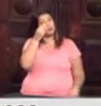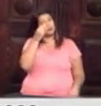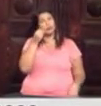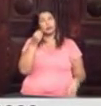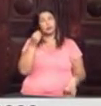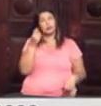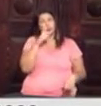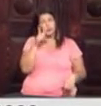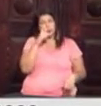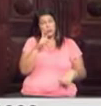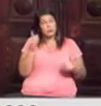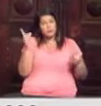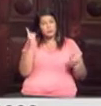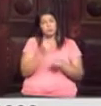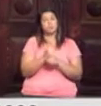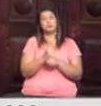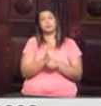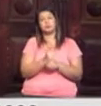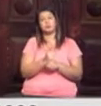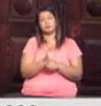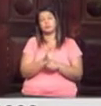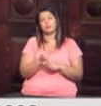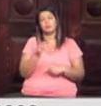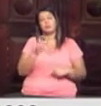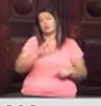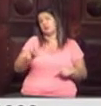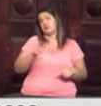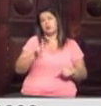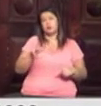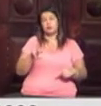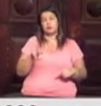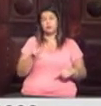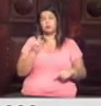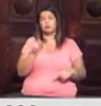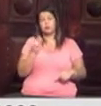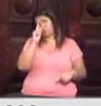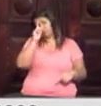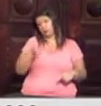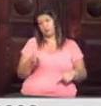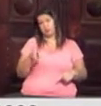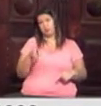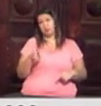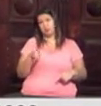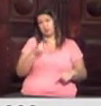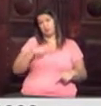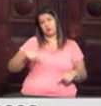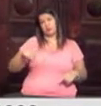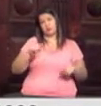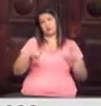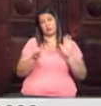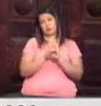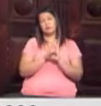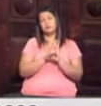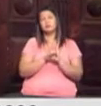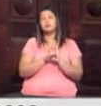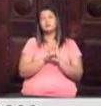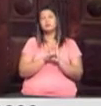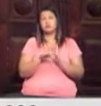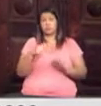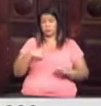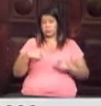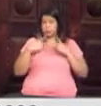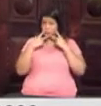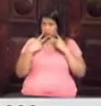alguma saída que não seja pelo que manda a nossa legislação. O que eu